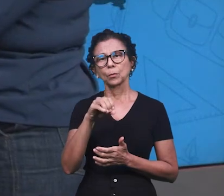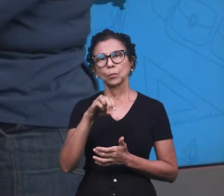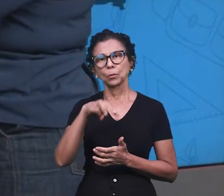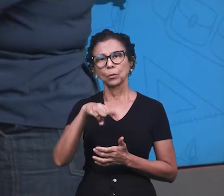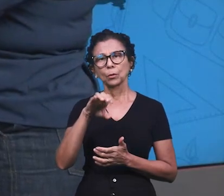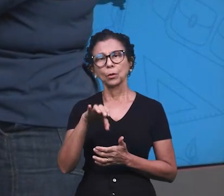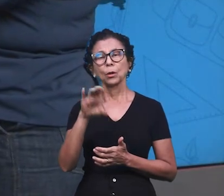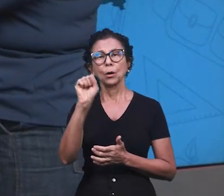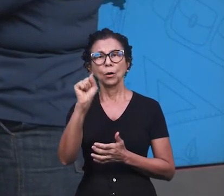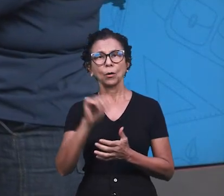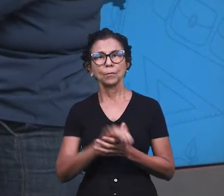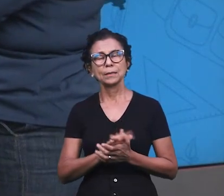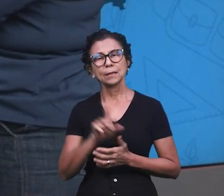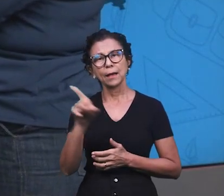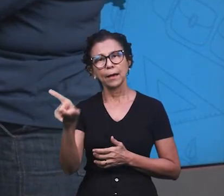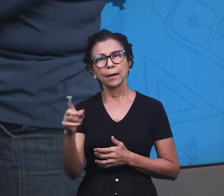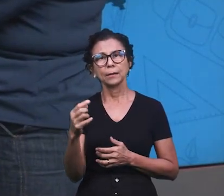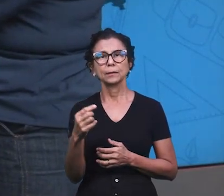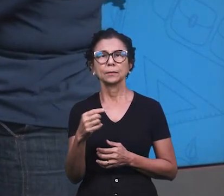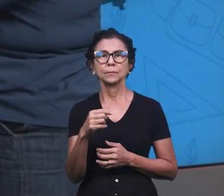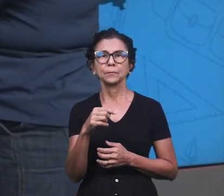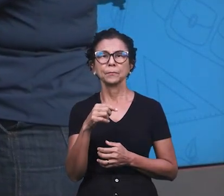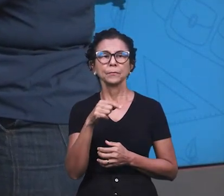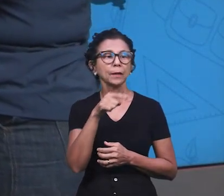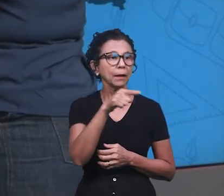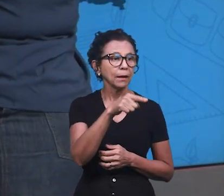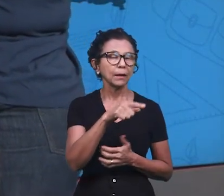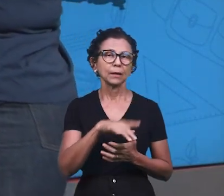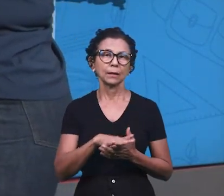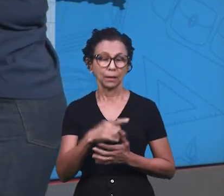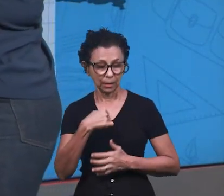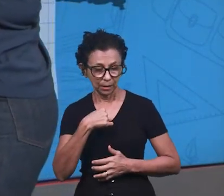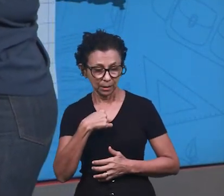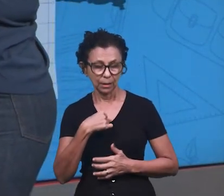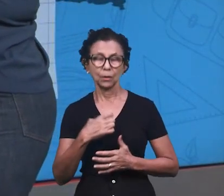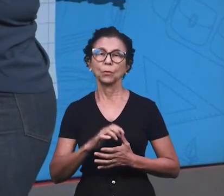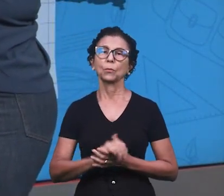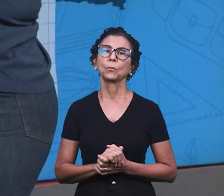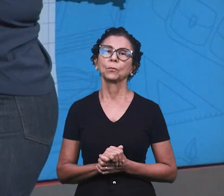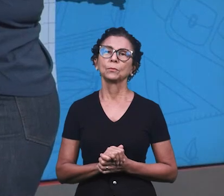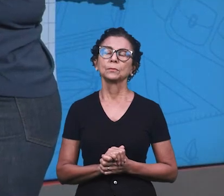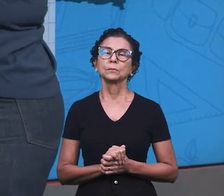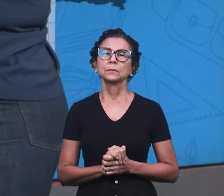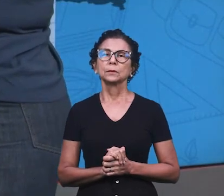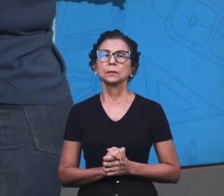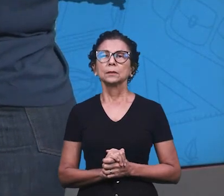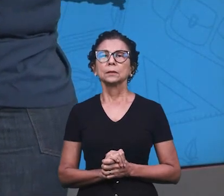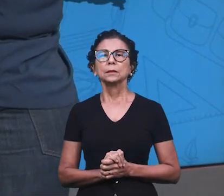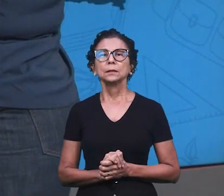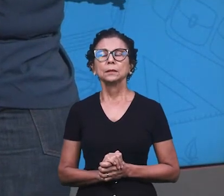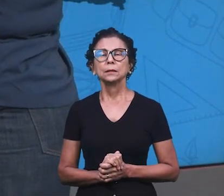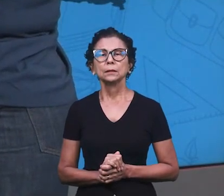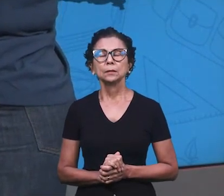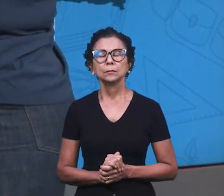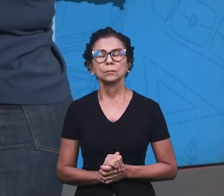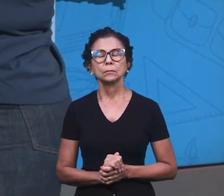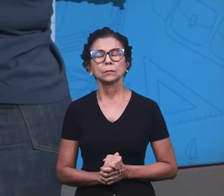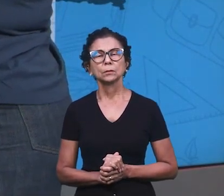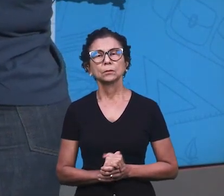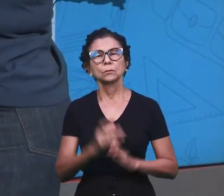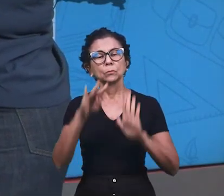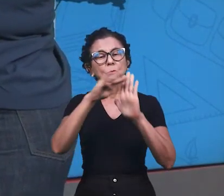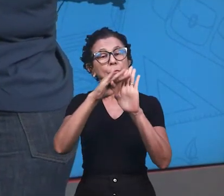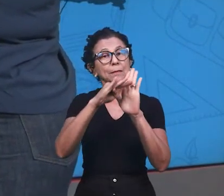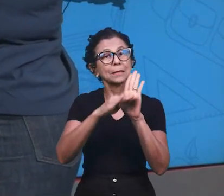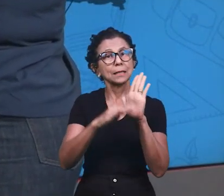aquelas, e palavras ou expressões sinônimas, direitos, por prerrogativas, quanto na sequencial,